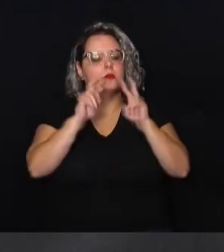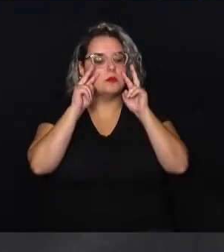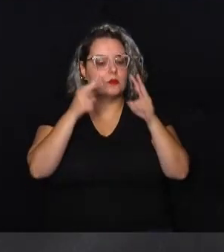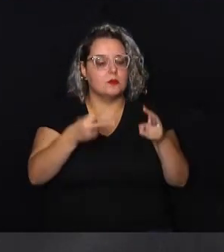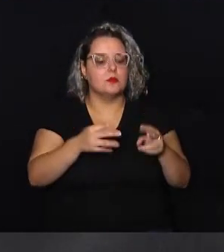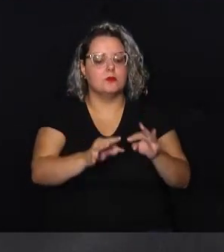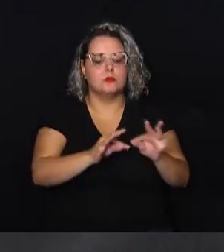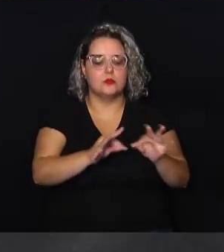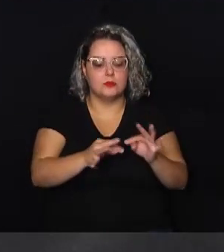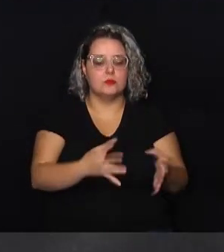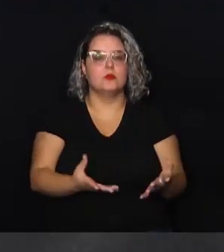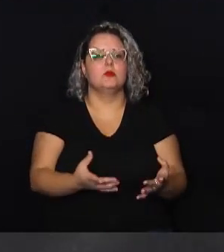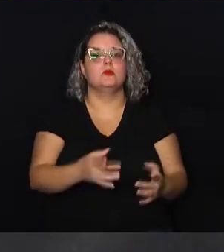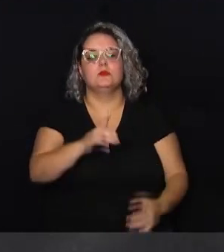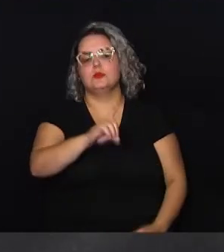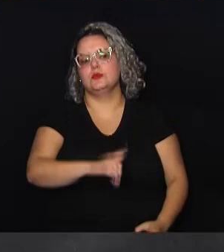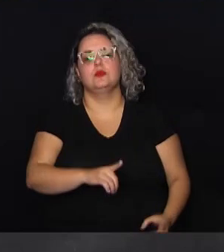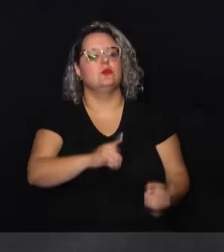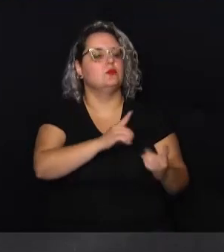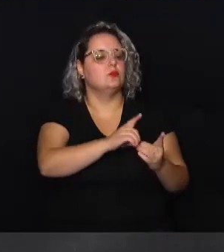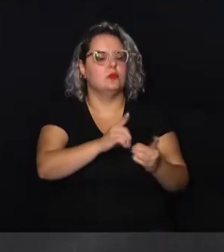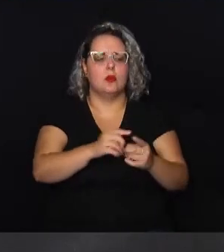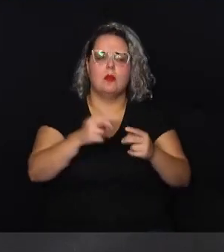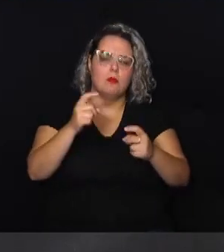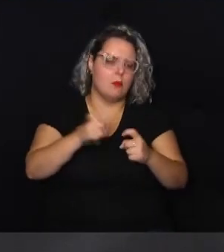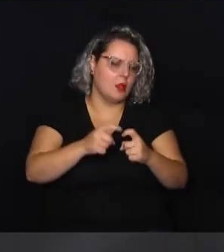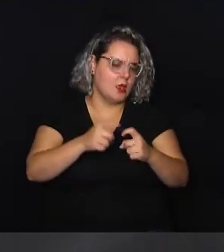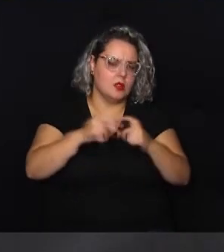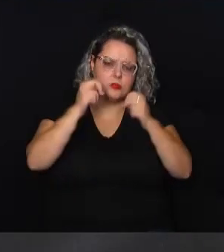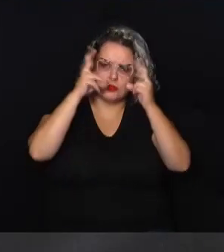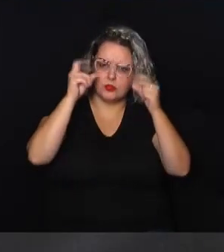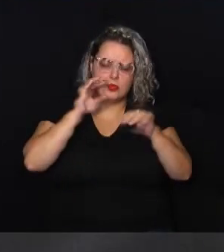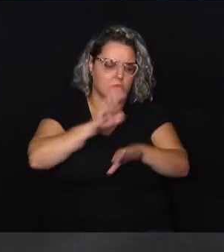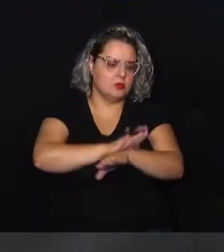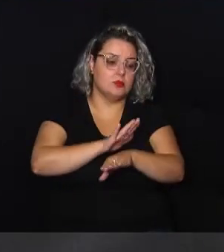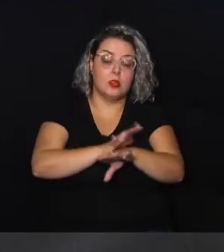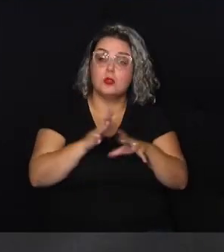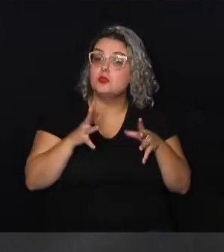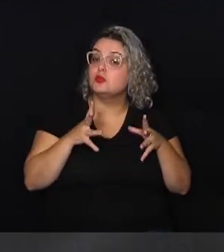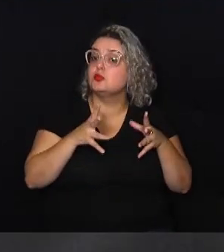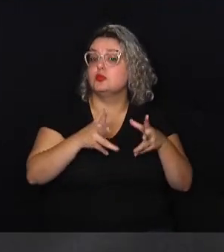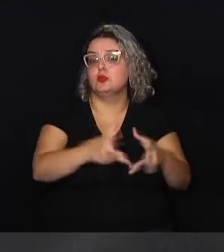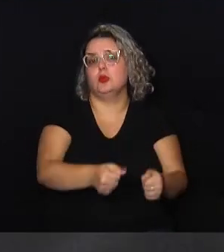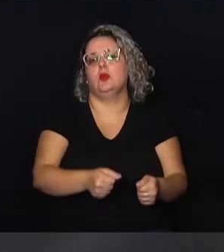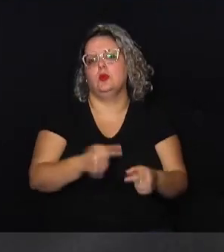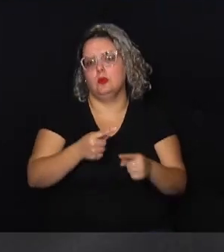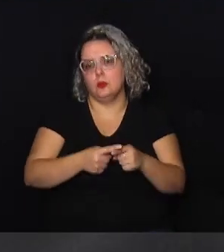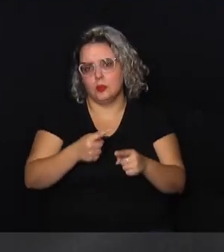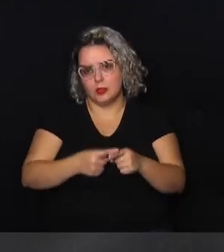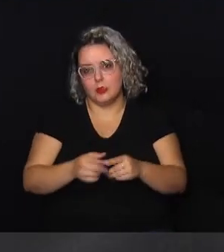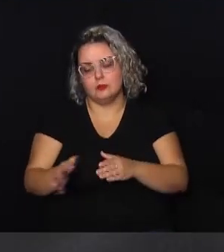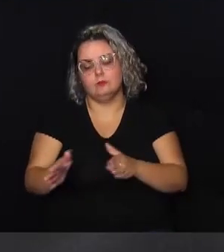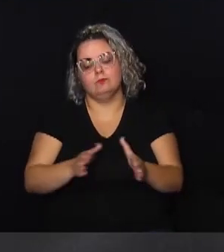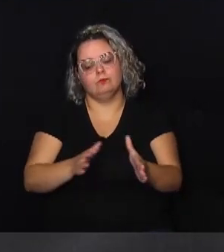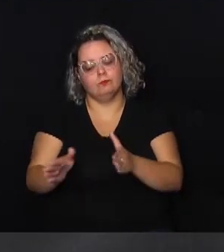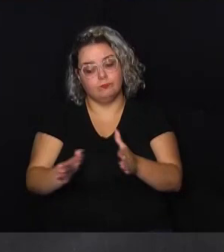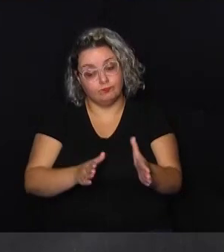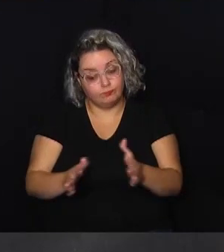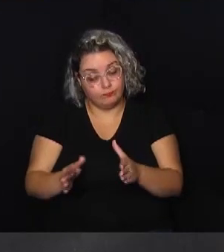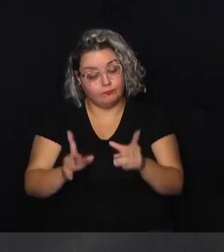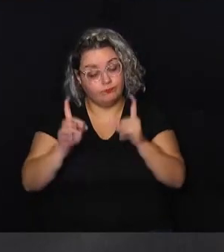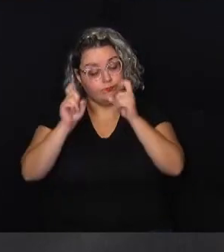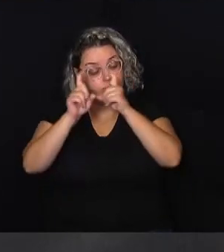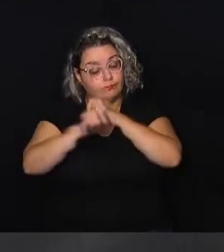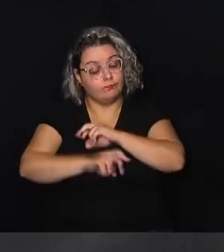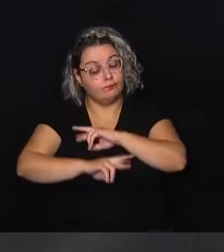estão lá na ponta, os médicos, os enfermeiros, os auxiliares, todos, porque nós passamos por uma situação muito